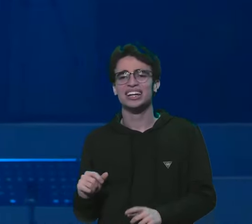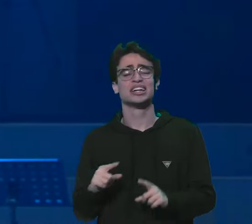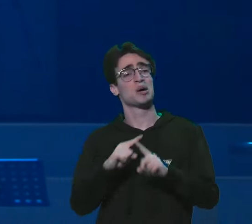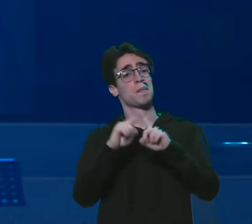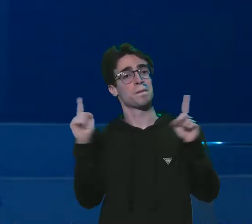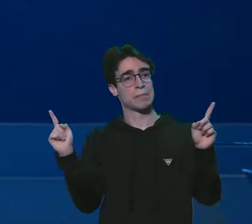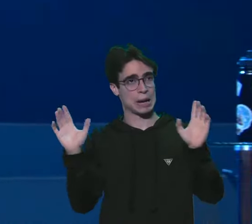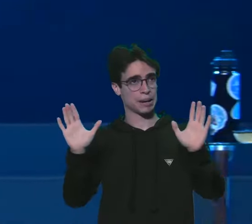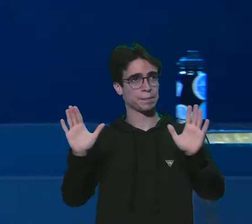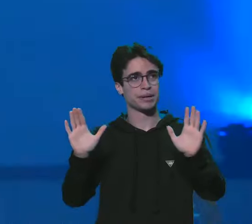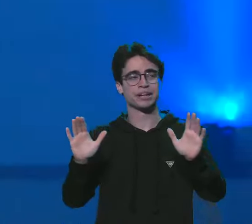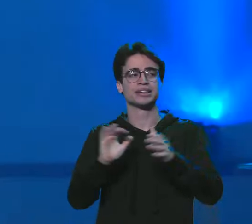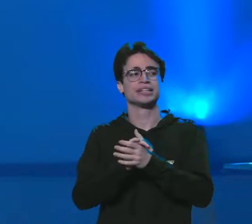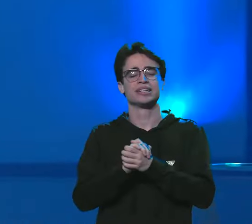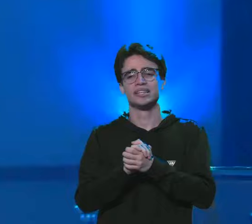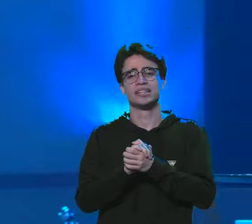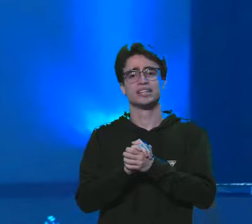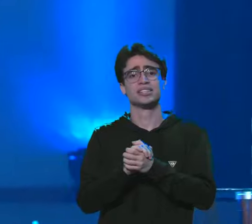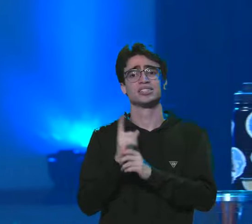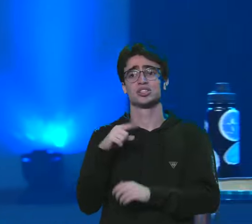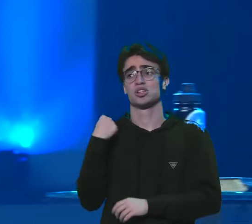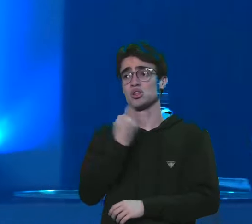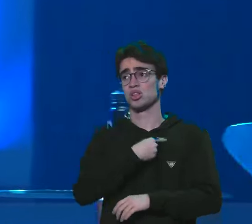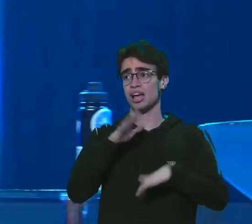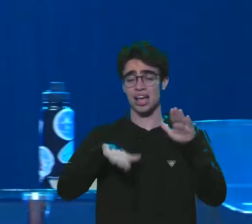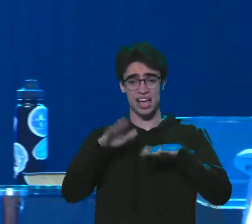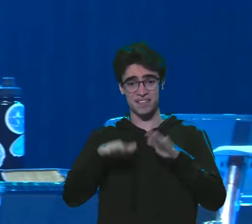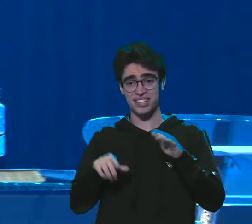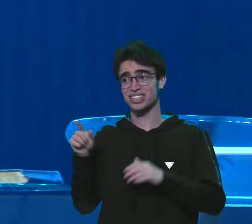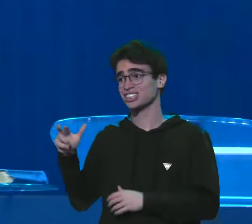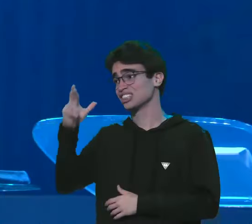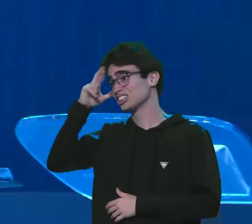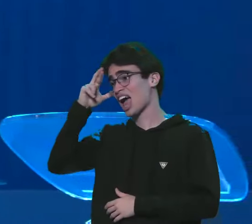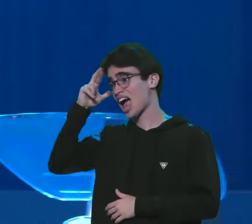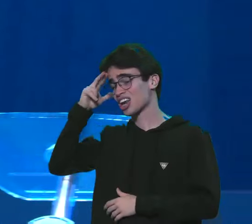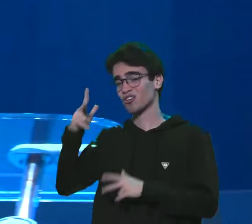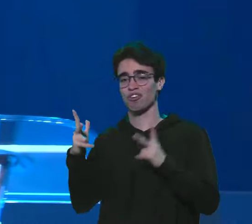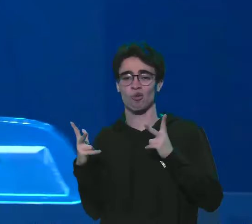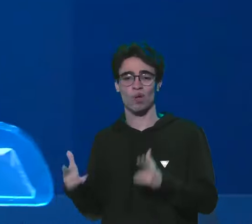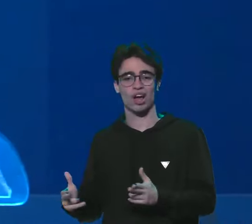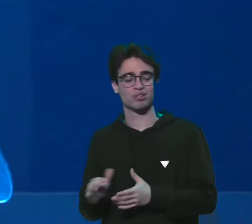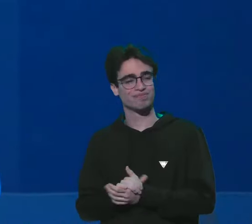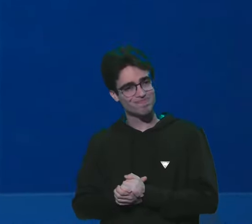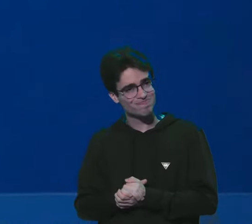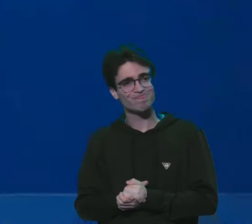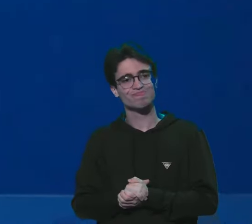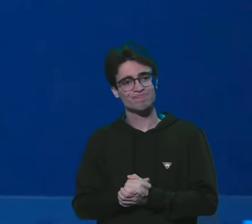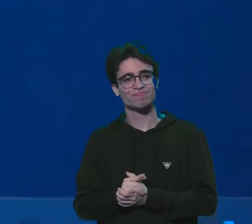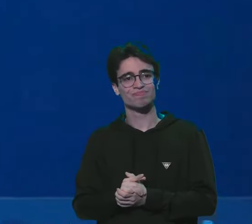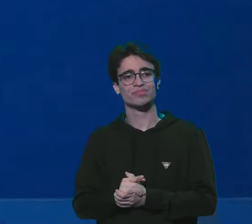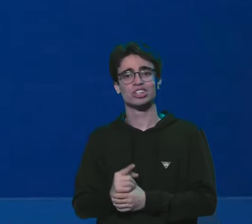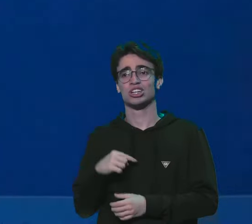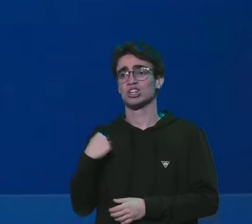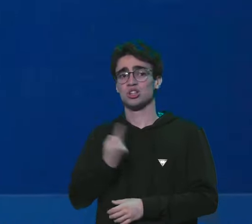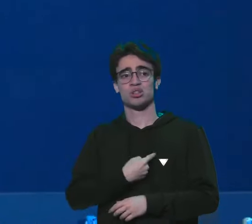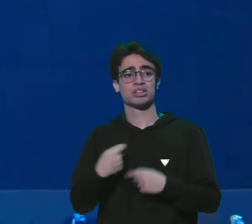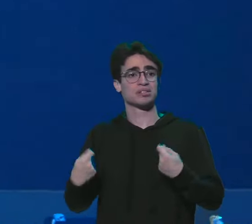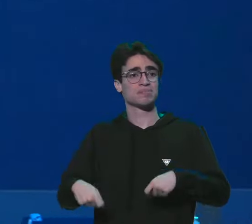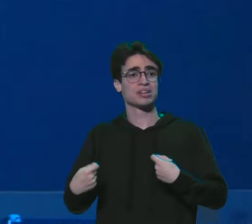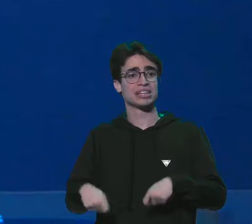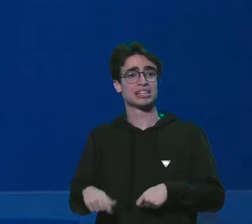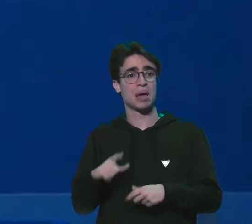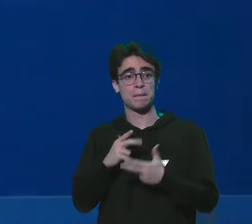Mas nós às vezes somos como Jairo. A gente precisa perder todas as